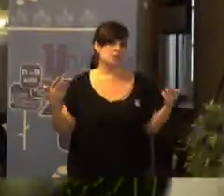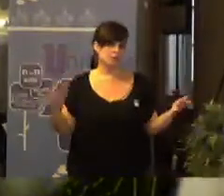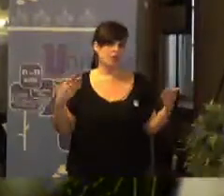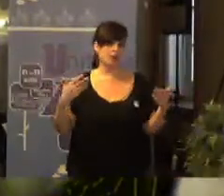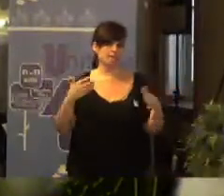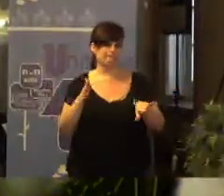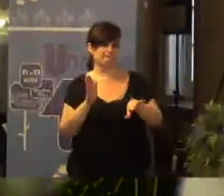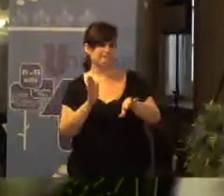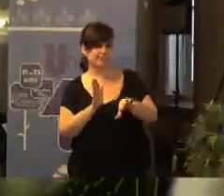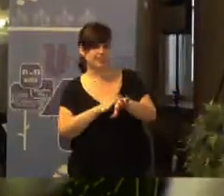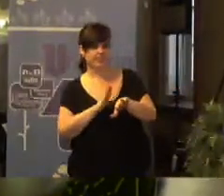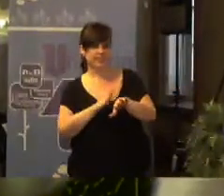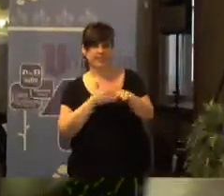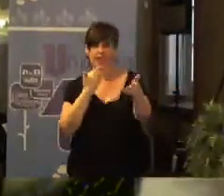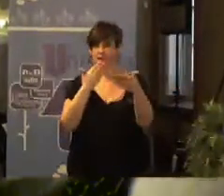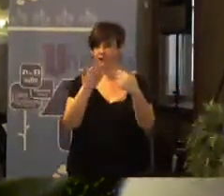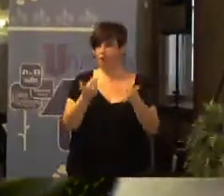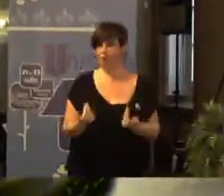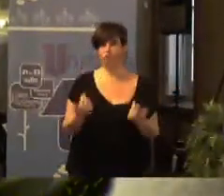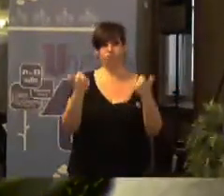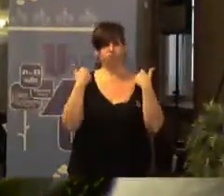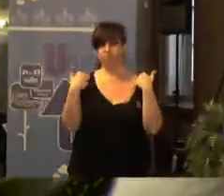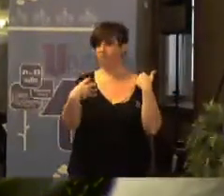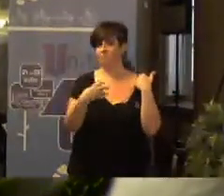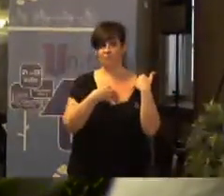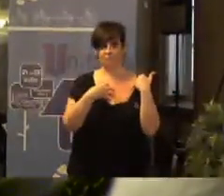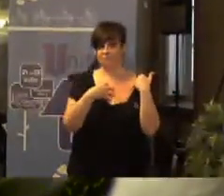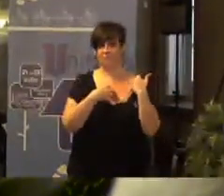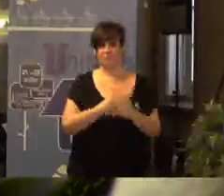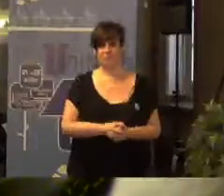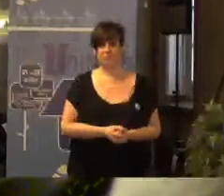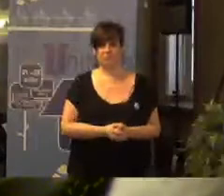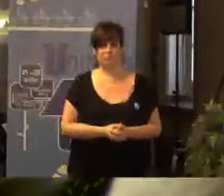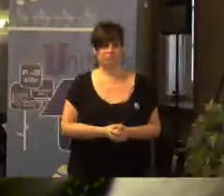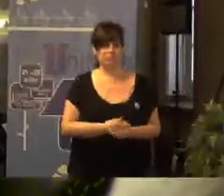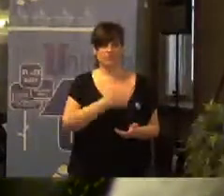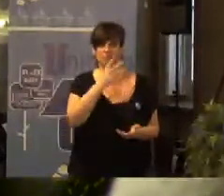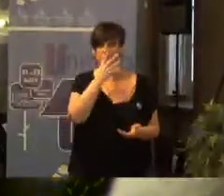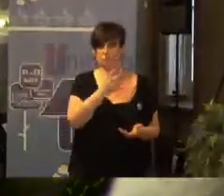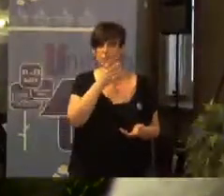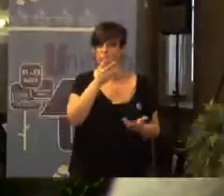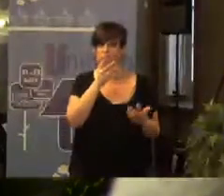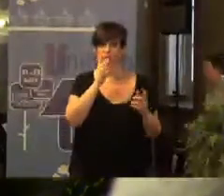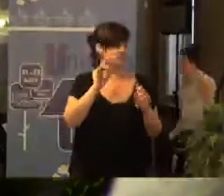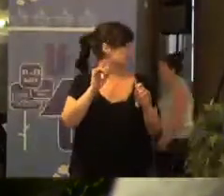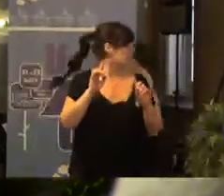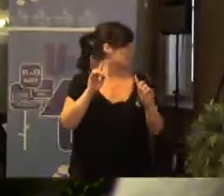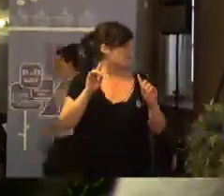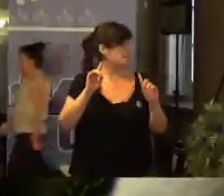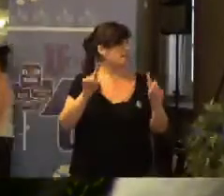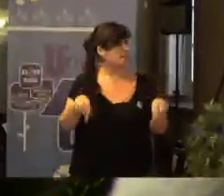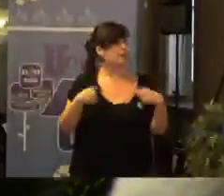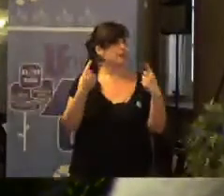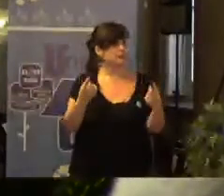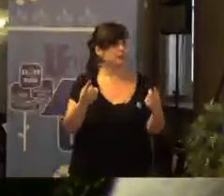pode aceitar. E aconteceu isso com a reforma laboral, aconteceu isso na altura de